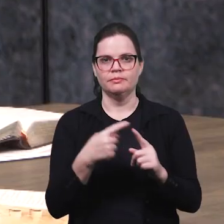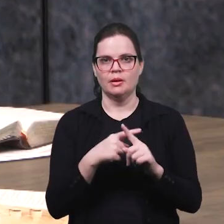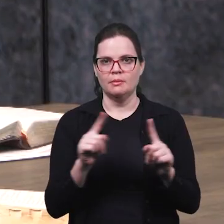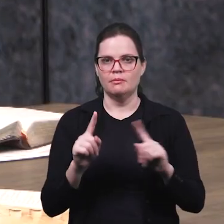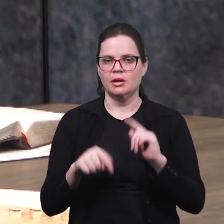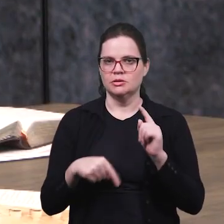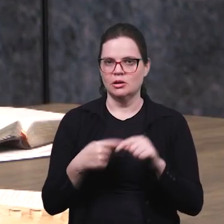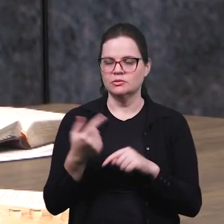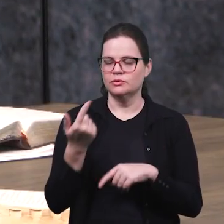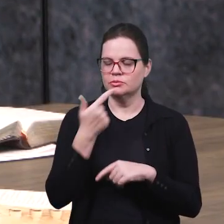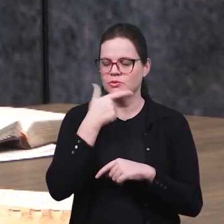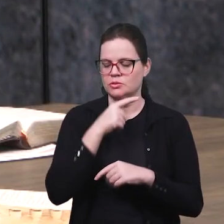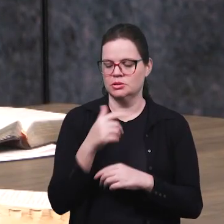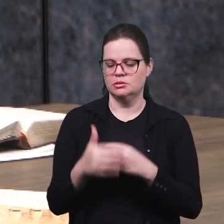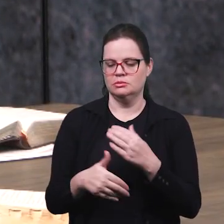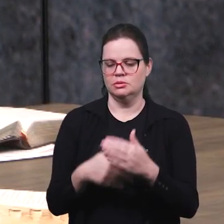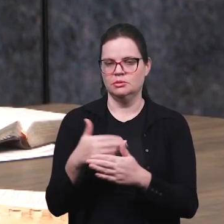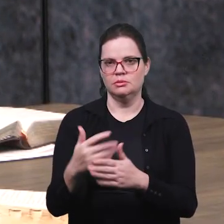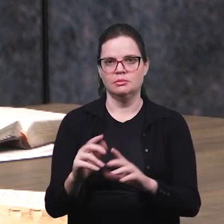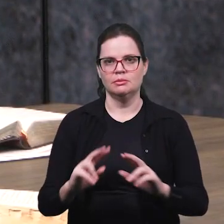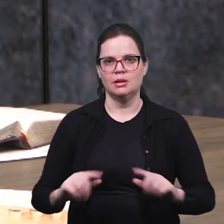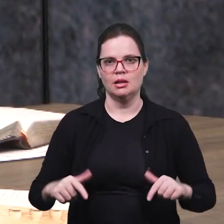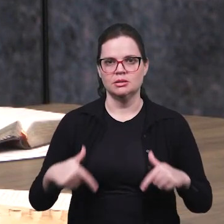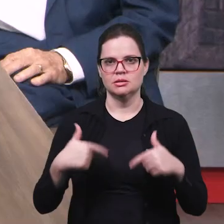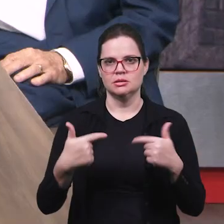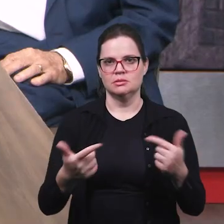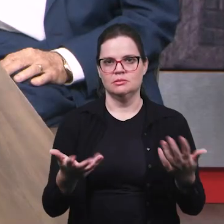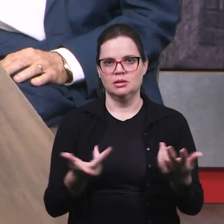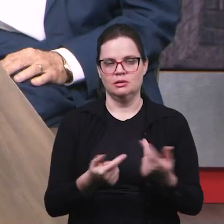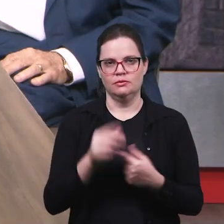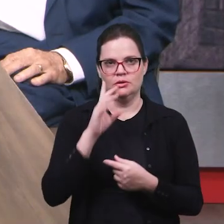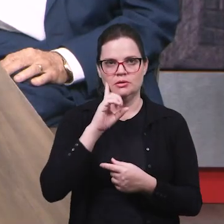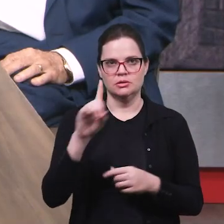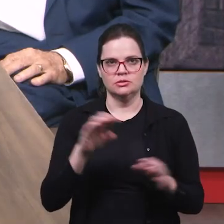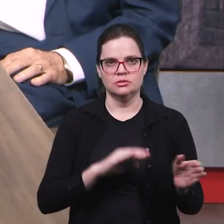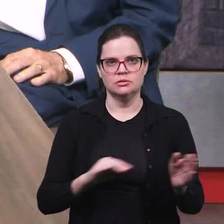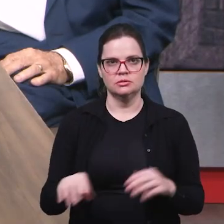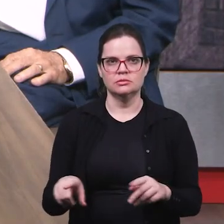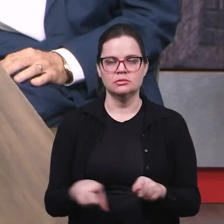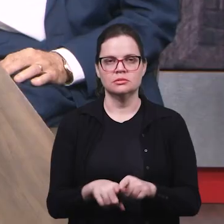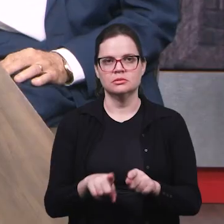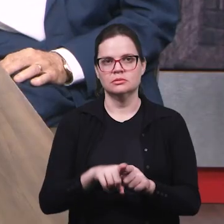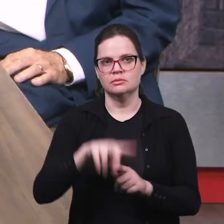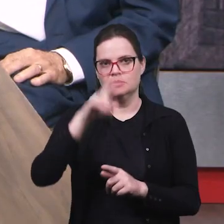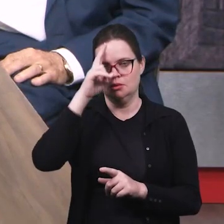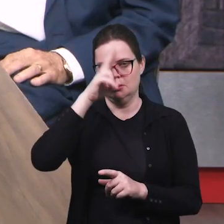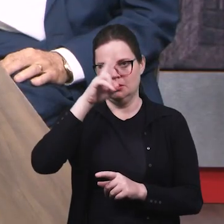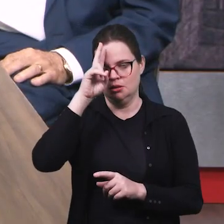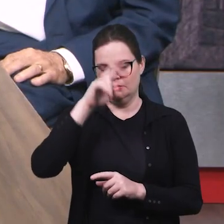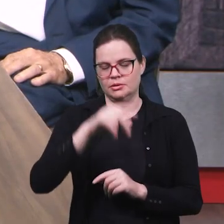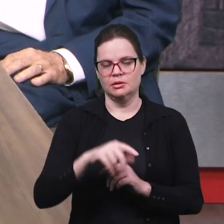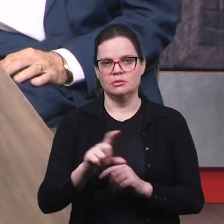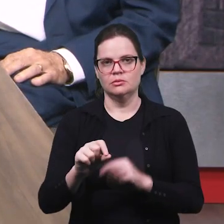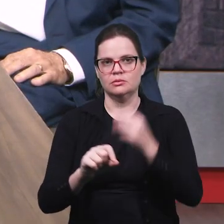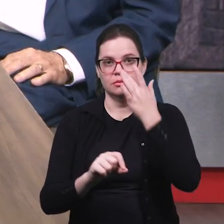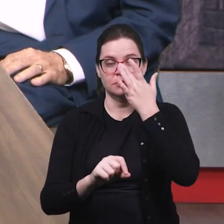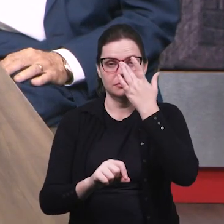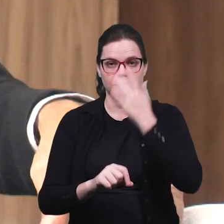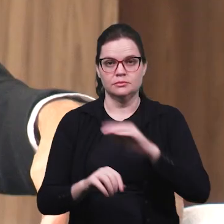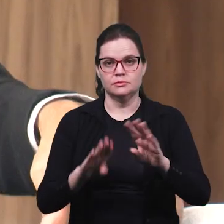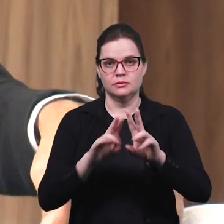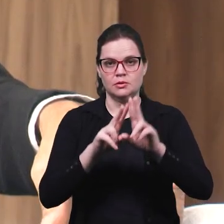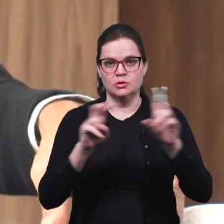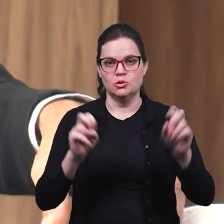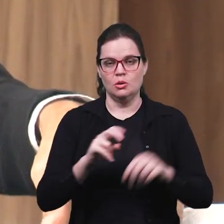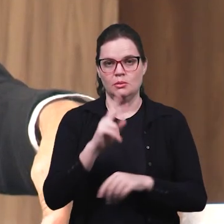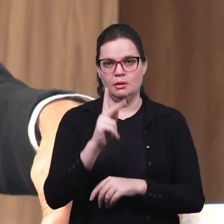veio chegando até nós dentro de uma operação maravilhosa de Deus. Agora, Delon, era bom lembrar o Tó também, Antônio Carlos. Sim. A questão dos bispos